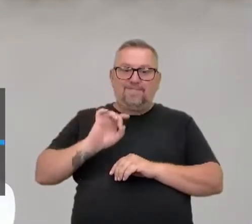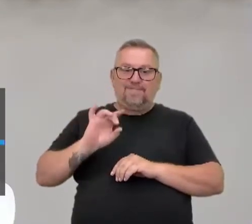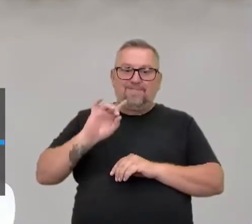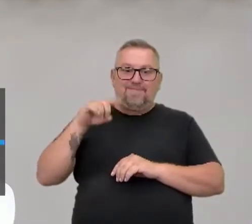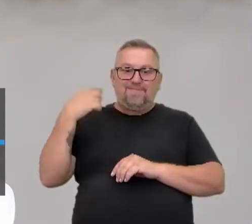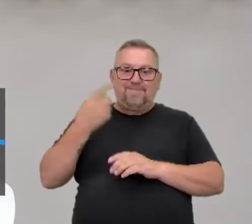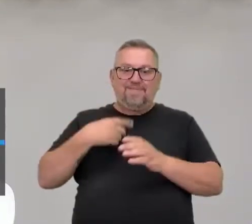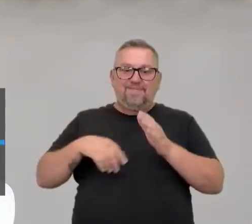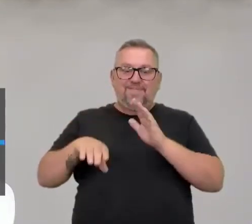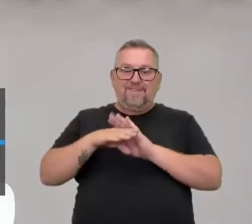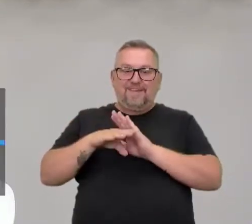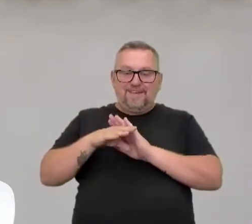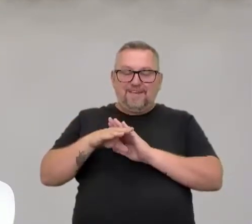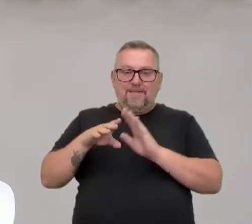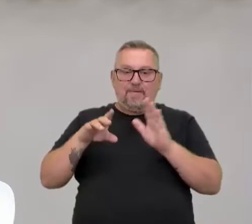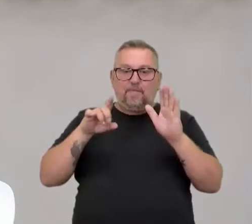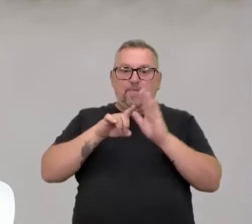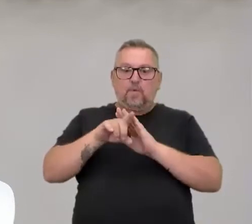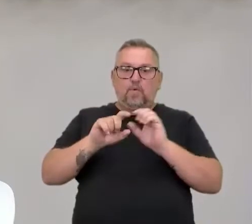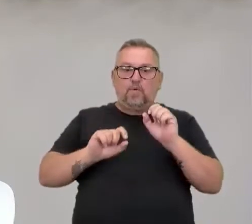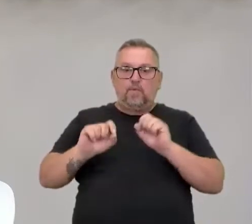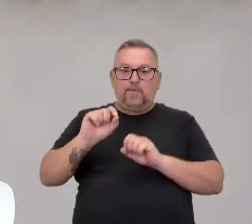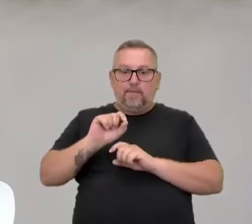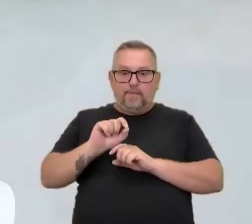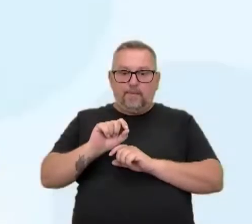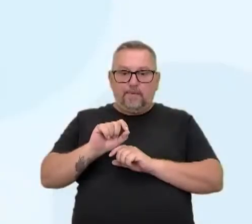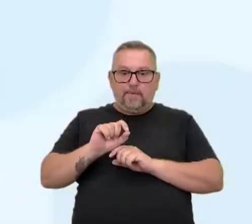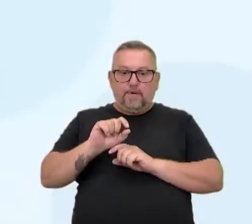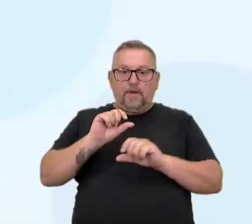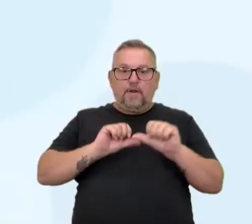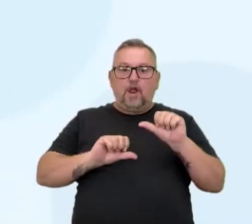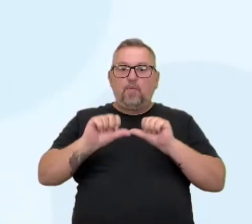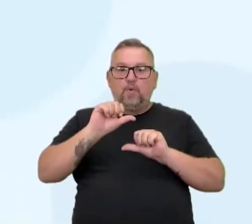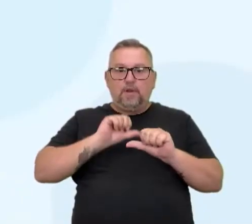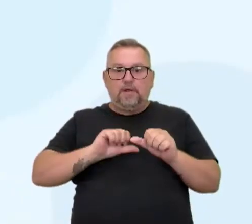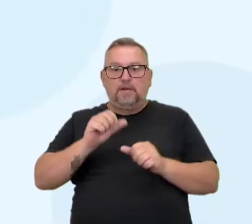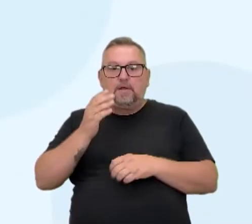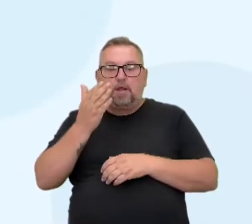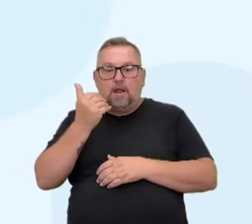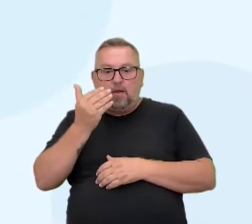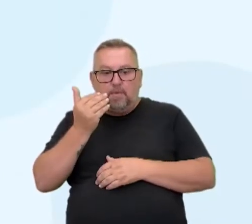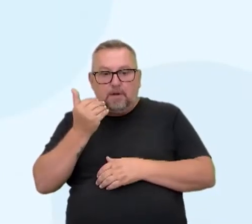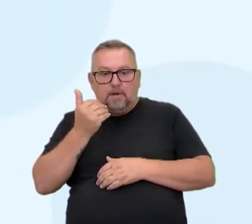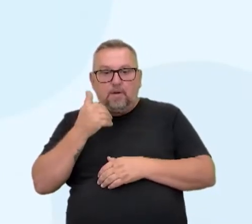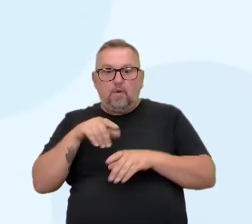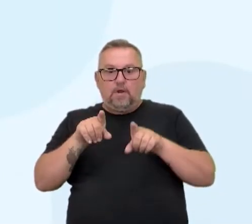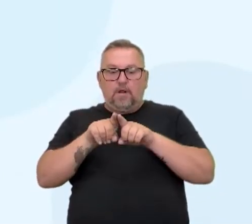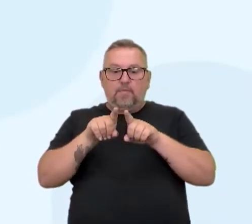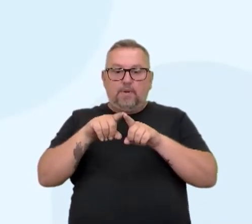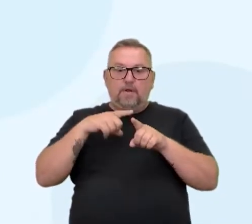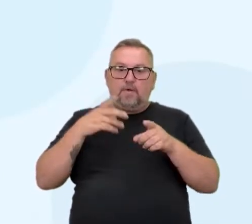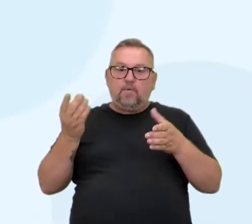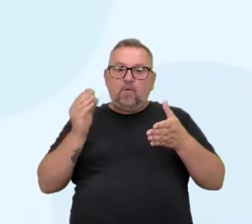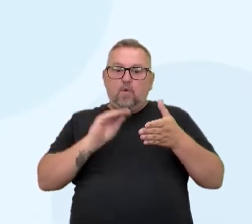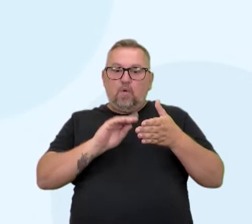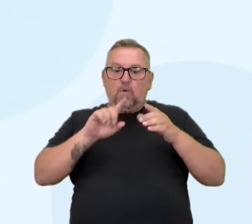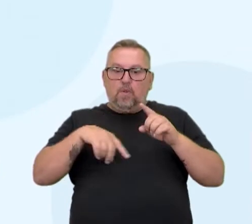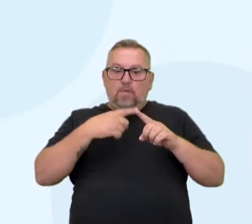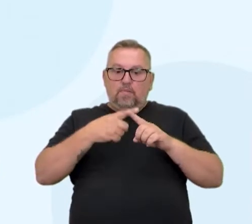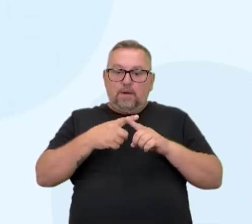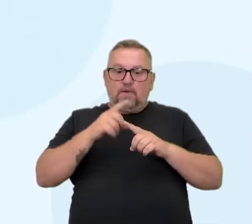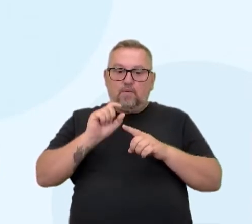nós chegamos, né? Nas questões aí justamente da mudança na alimentação. Então, passamos a inserir mais no